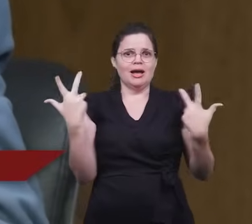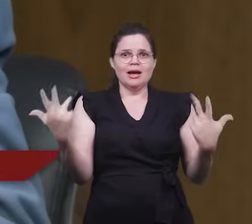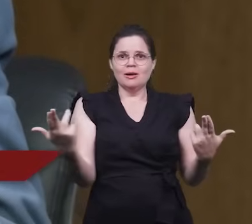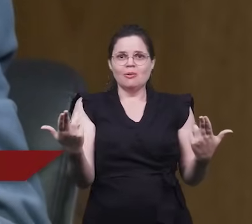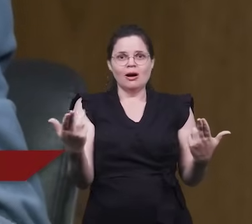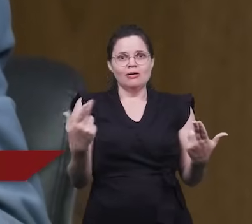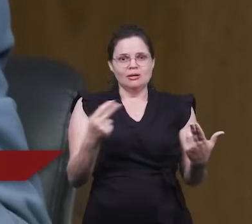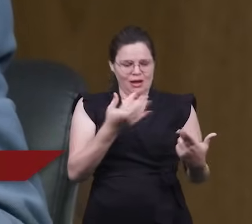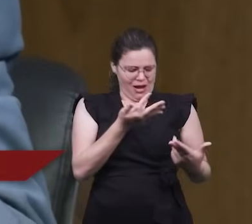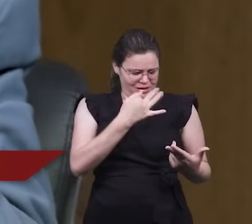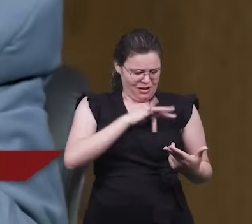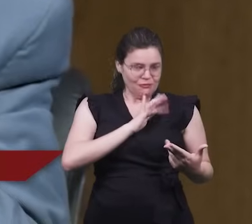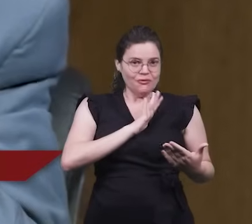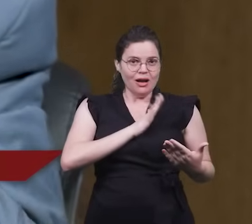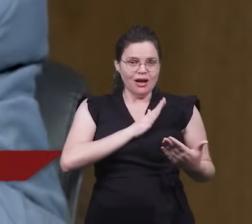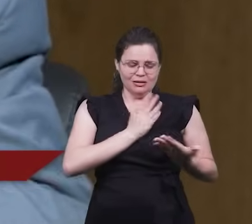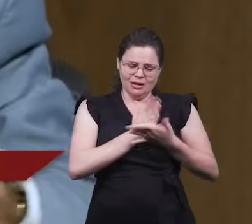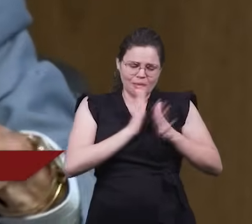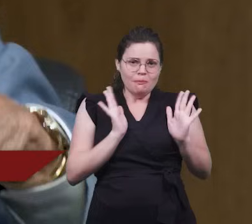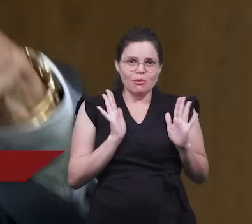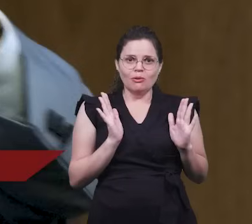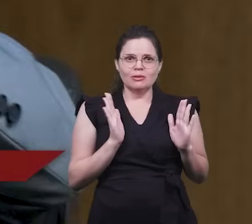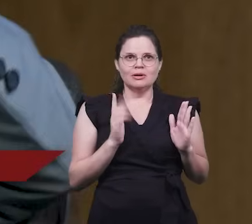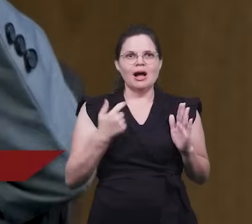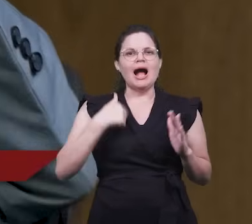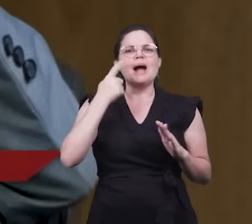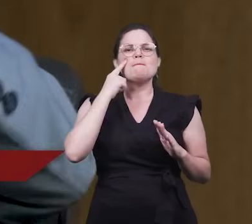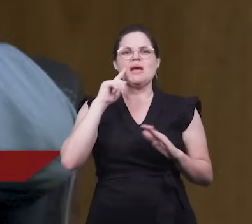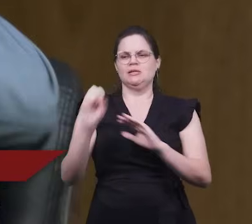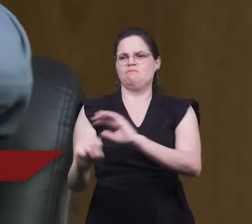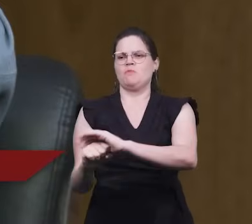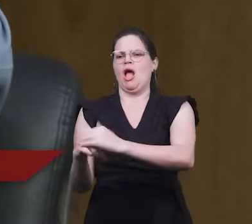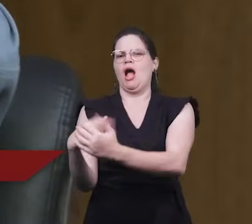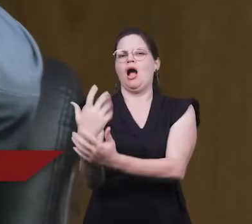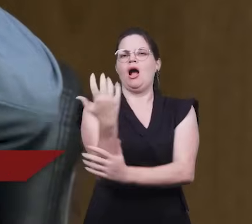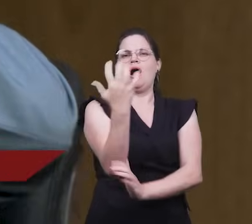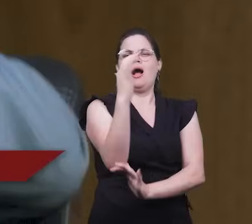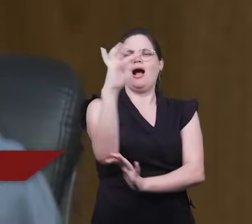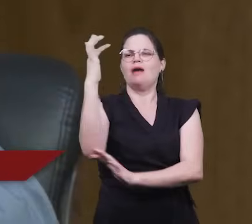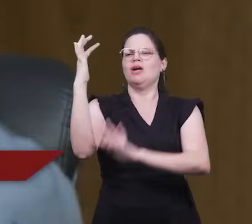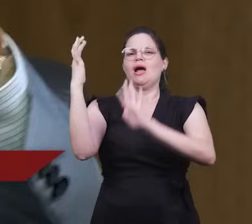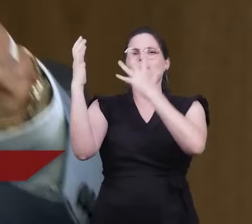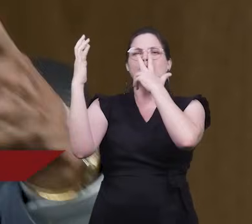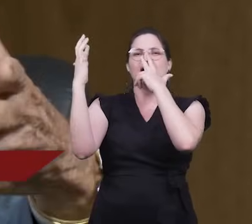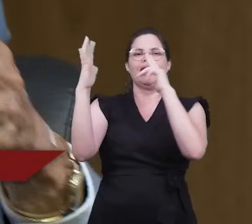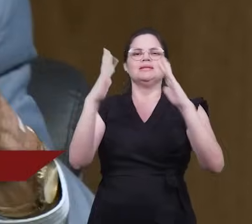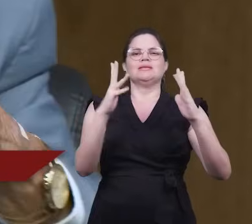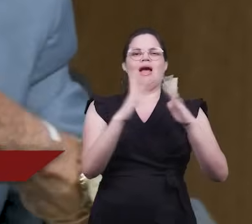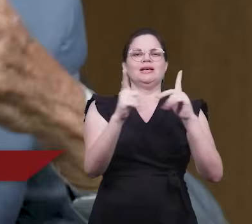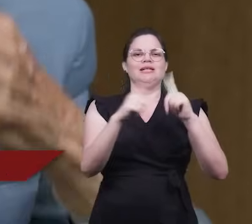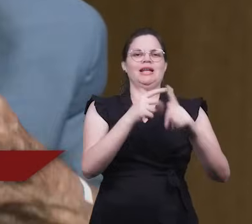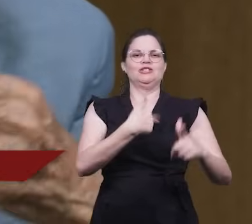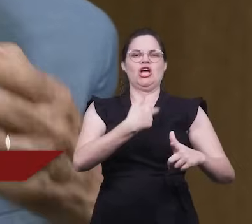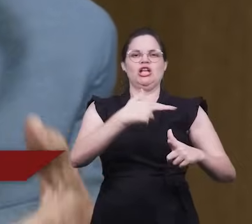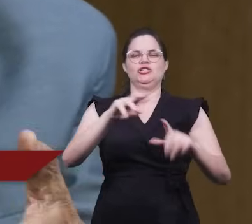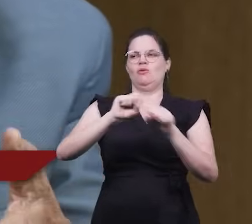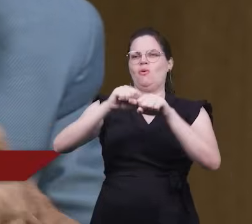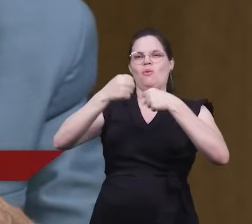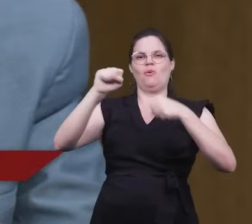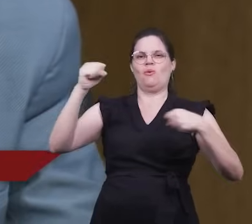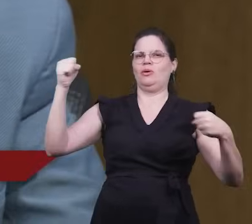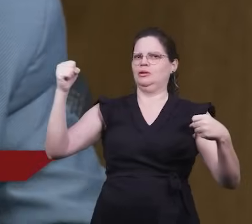da letra, eles acham que a grande árvore é o crescimento de uma religião. E não é. E